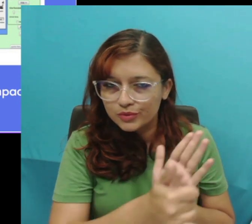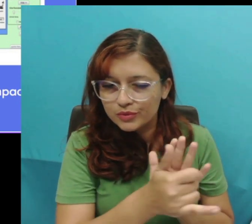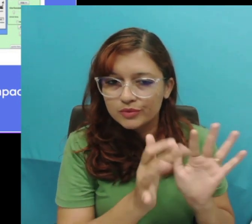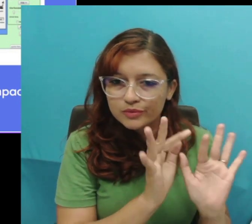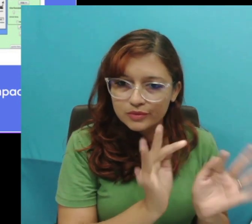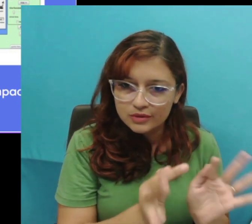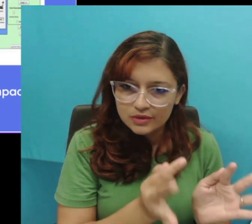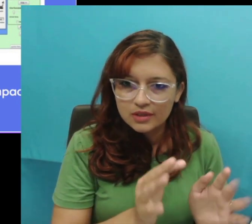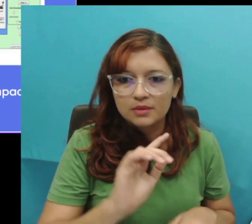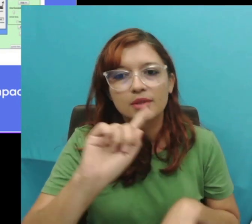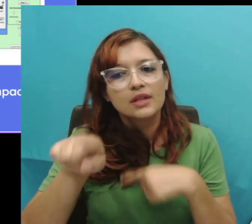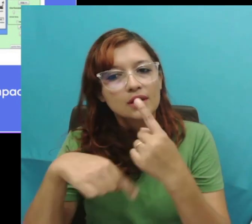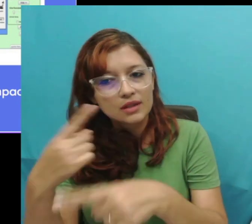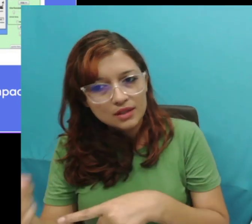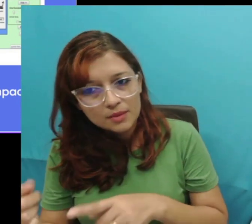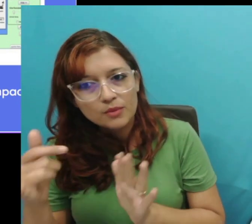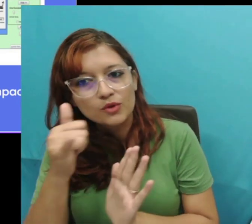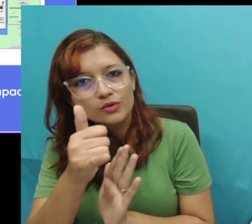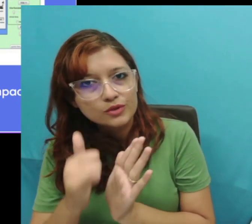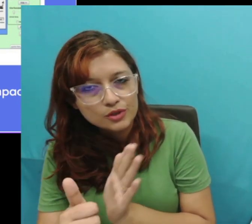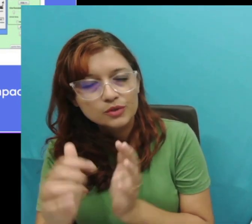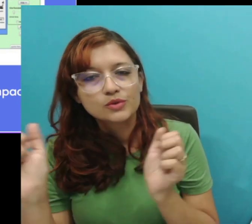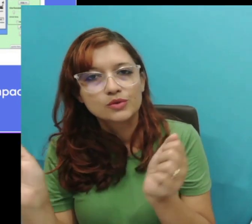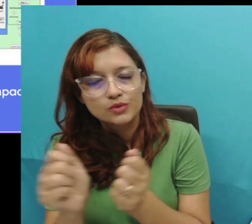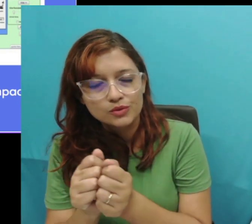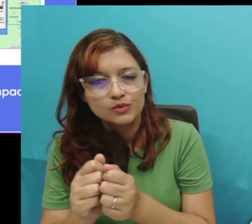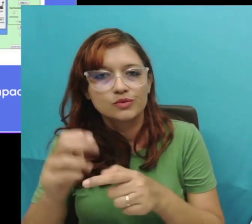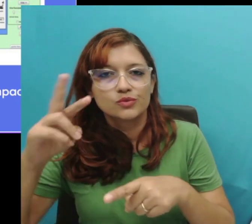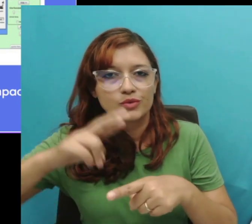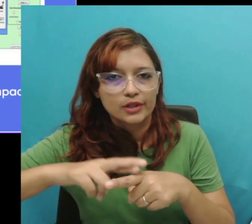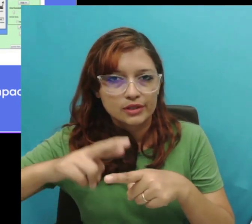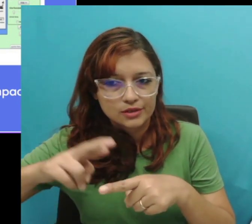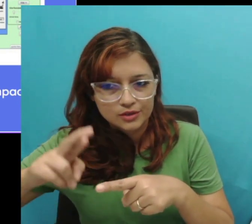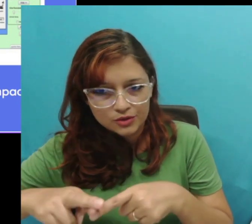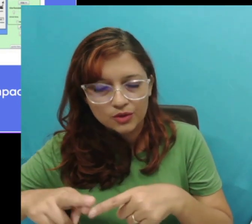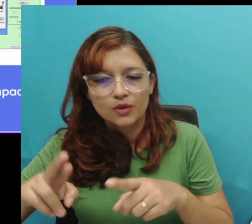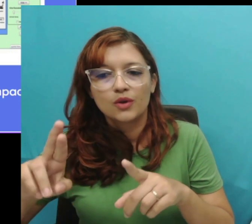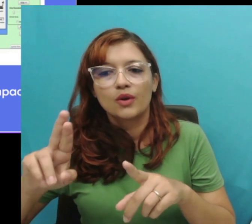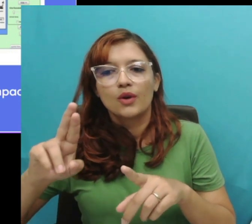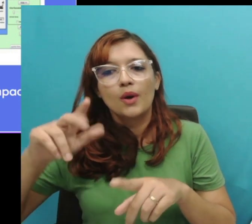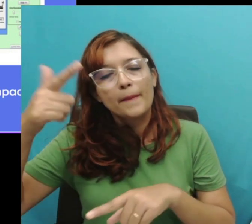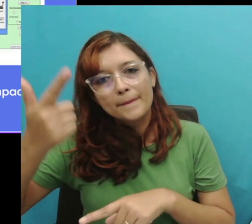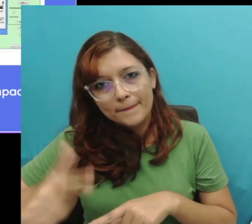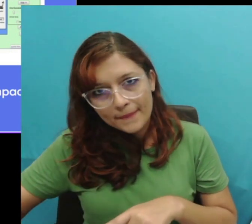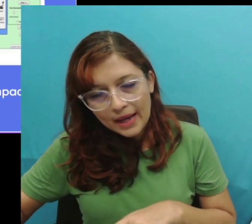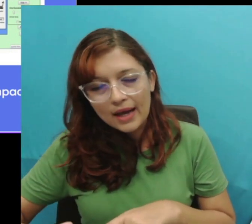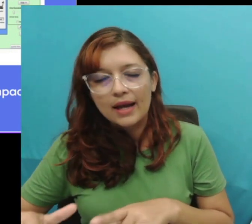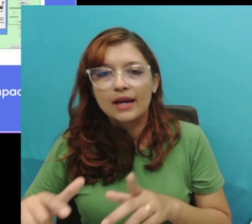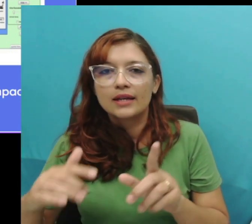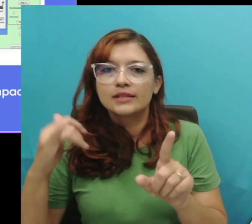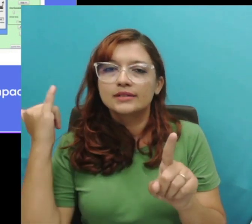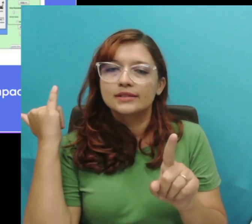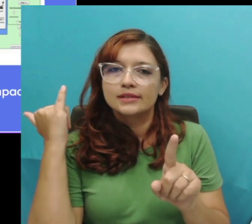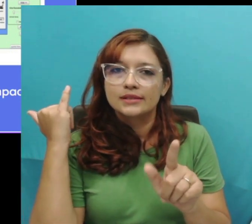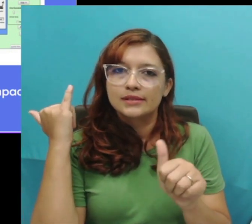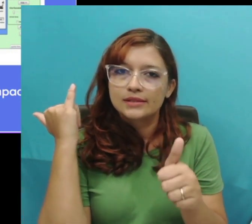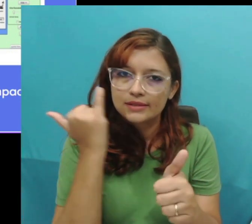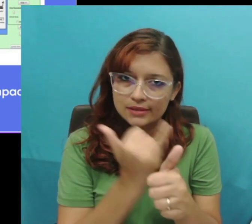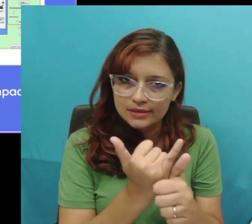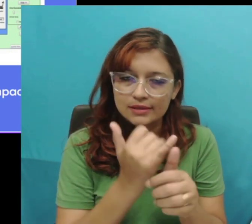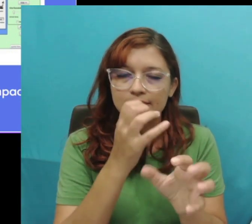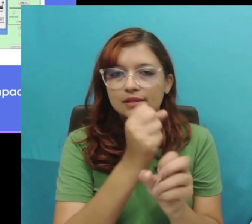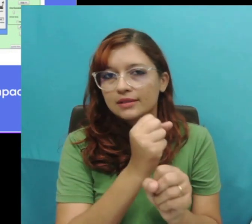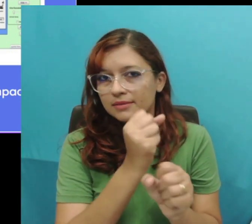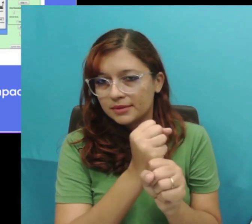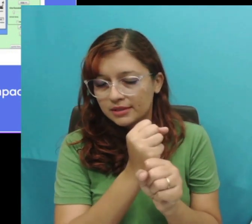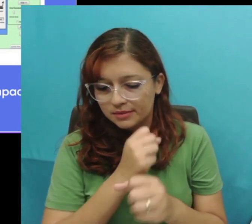foi feito um circuito simples e depois um circuito com resistor